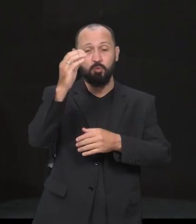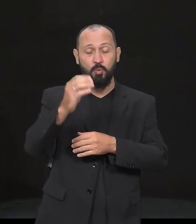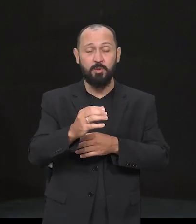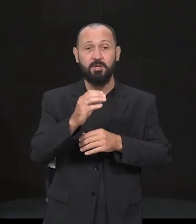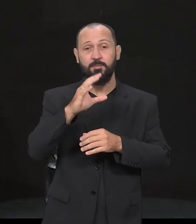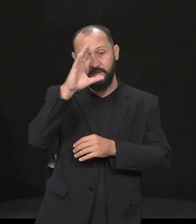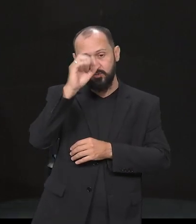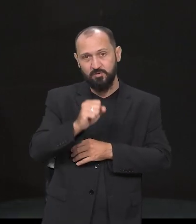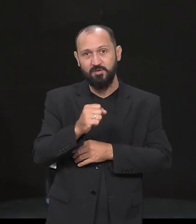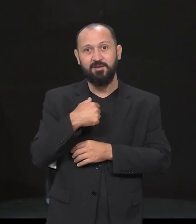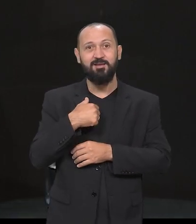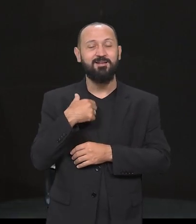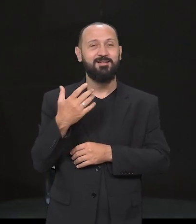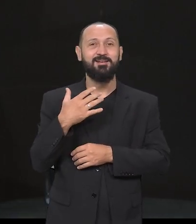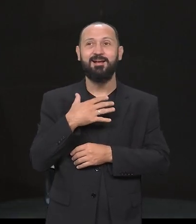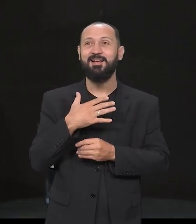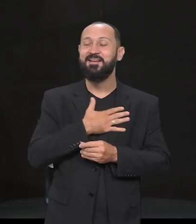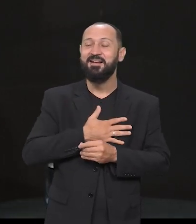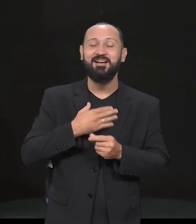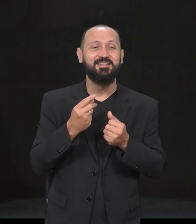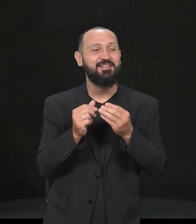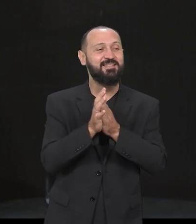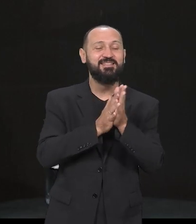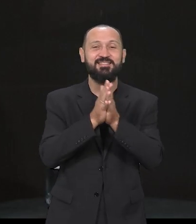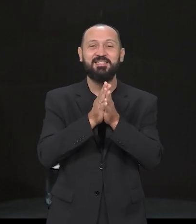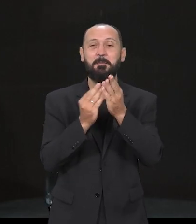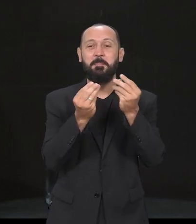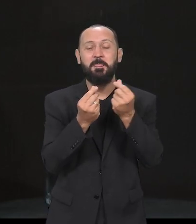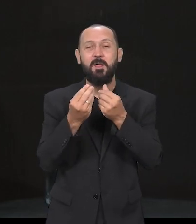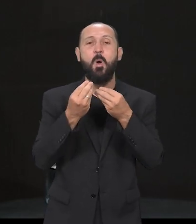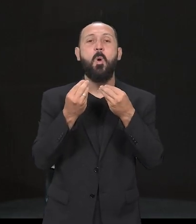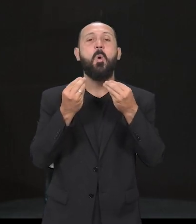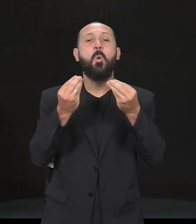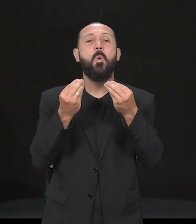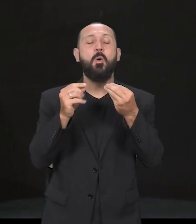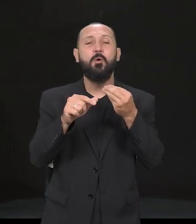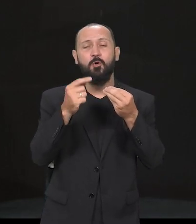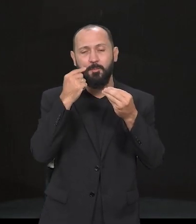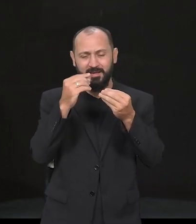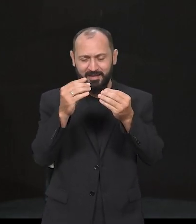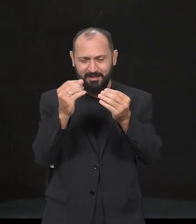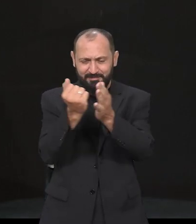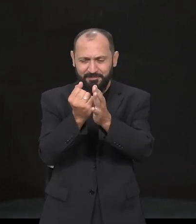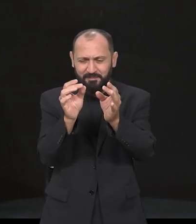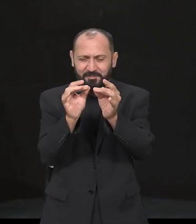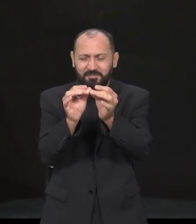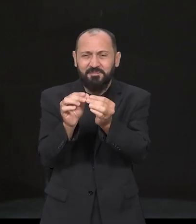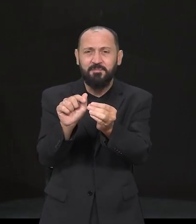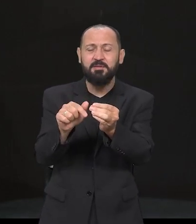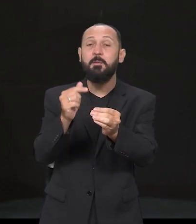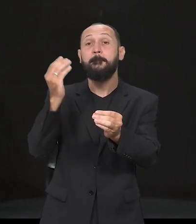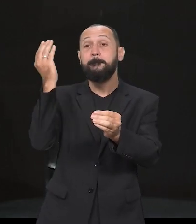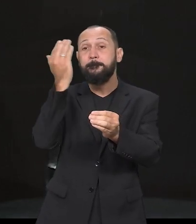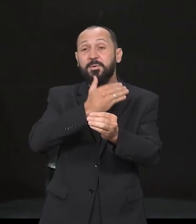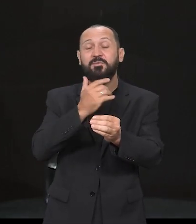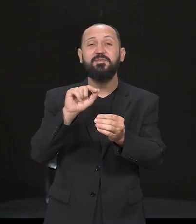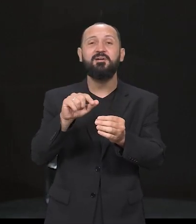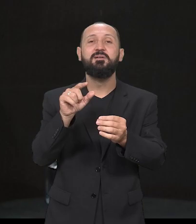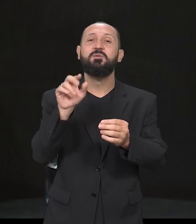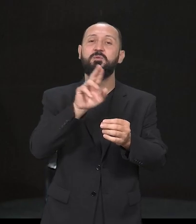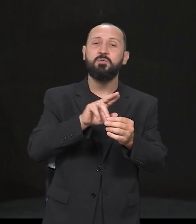elucidação de crimes. Eu acho muito envolvente essa parte de como aquele vestígio, como que a gente pode provar,